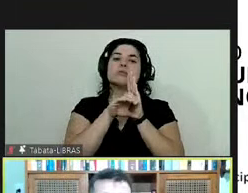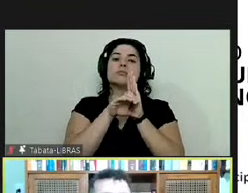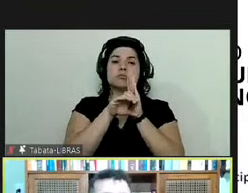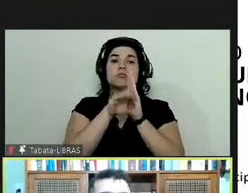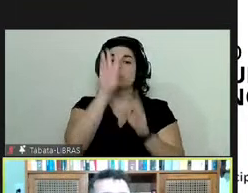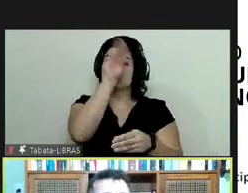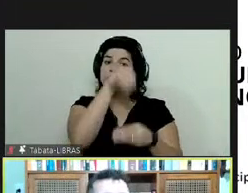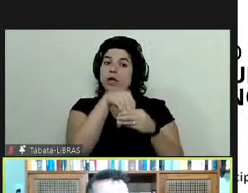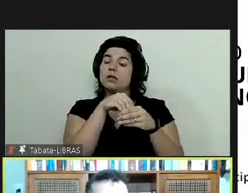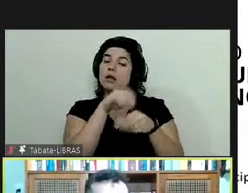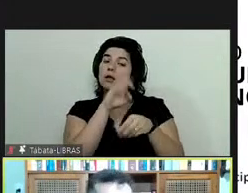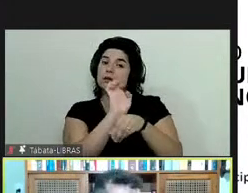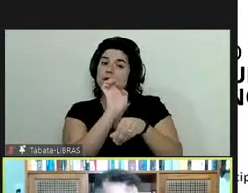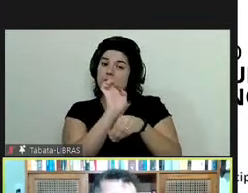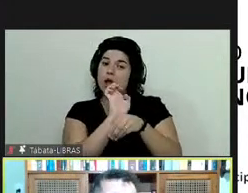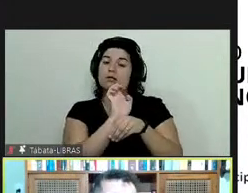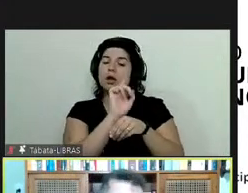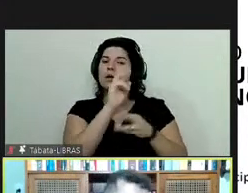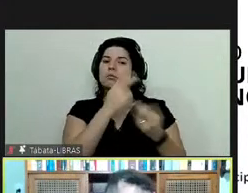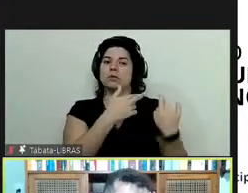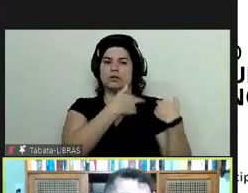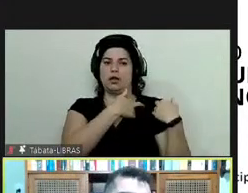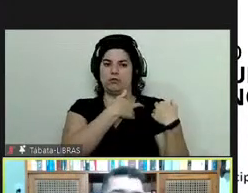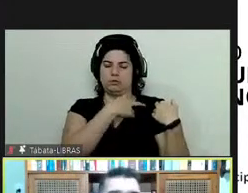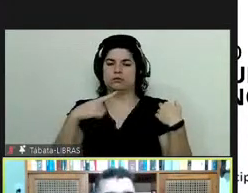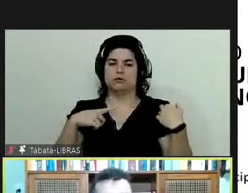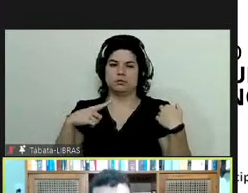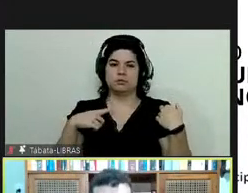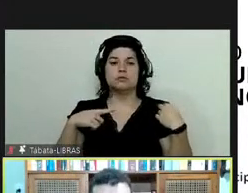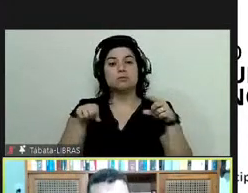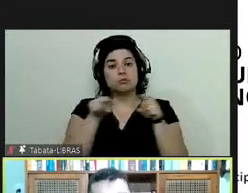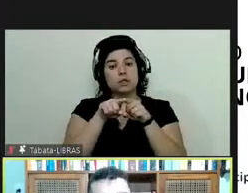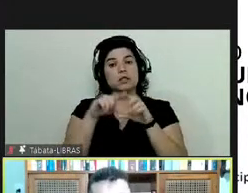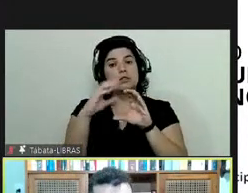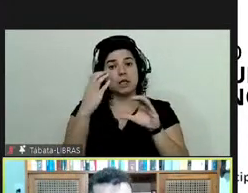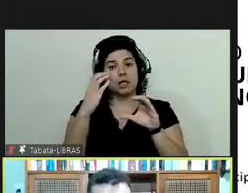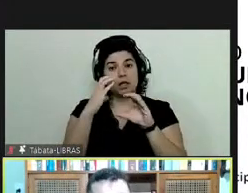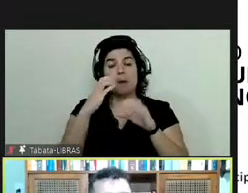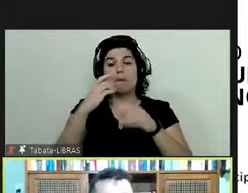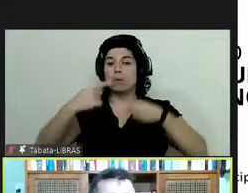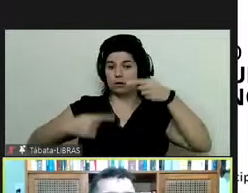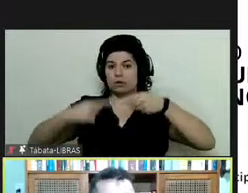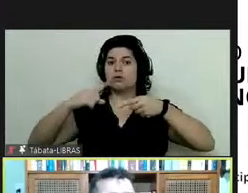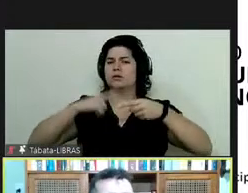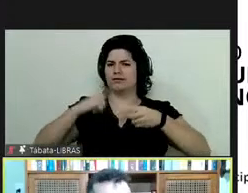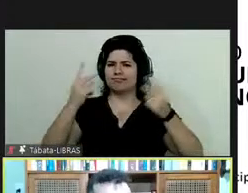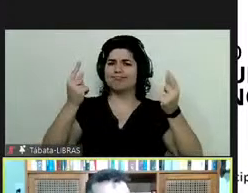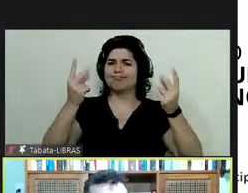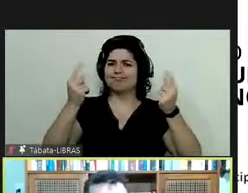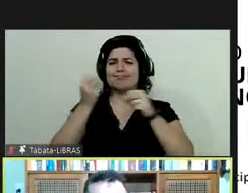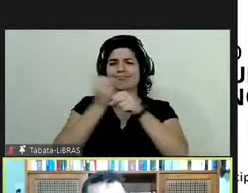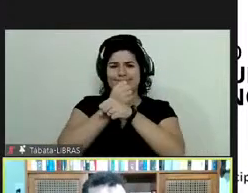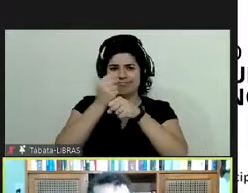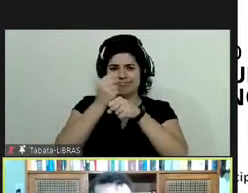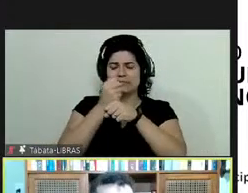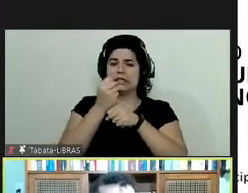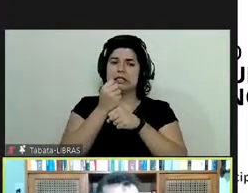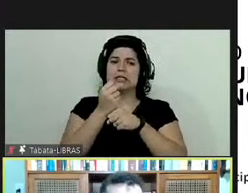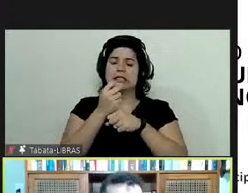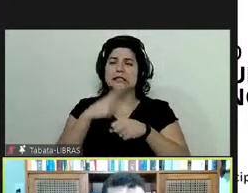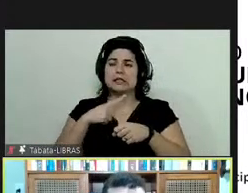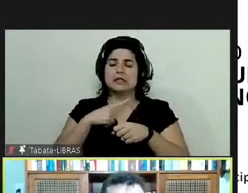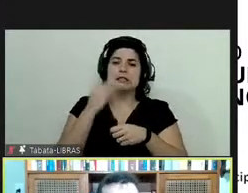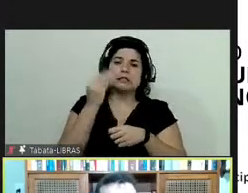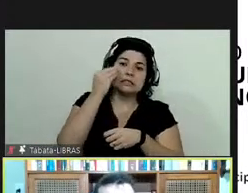né quando nós vamos analisar o papel do estado e aliás a ciência política faz isso há muitos e muitos anos a tentar entender o estado como em